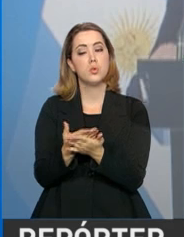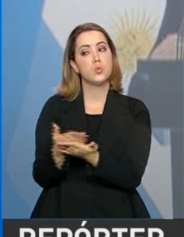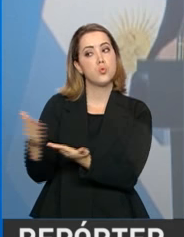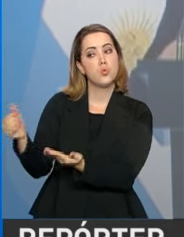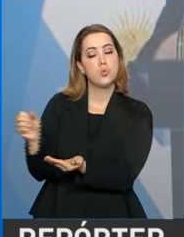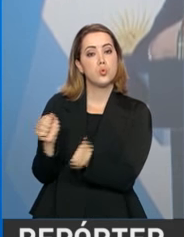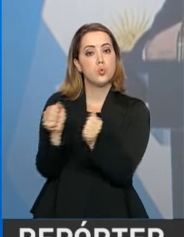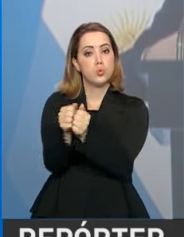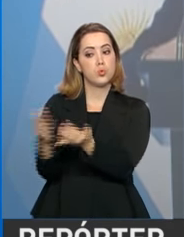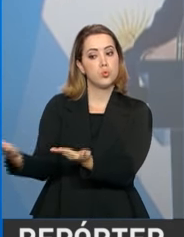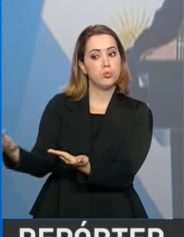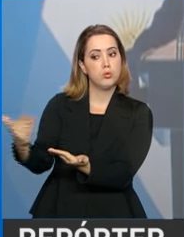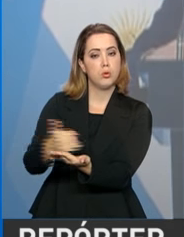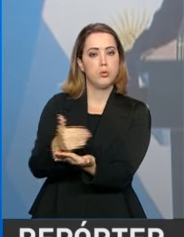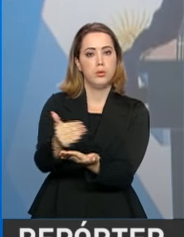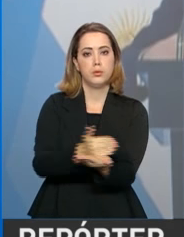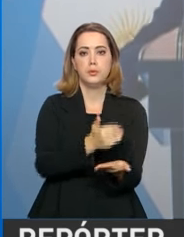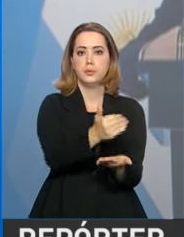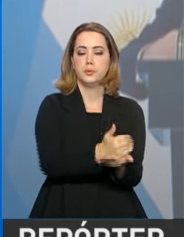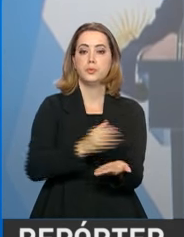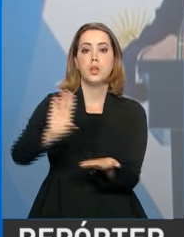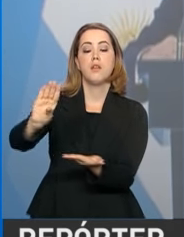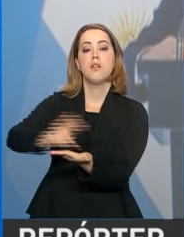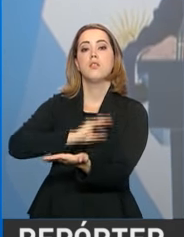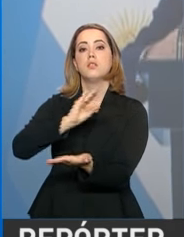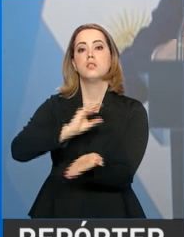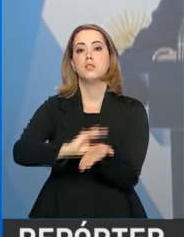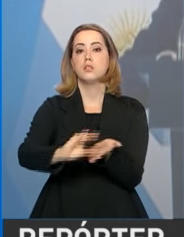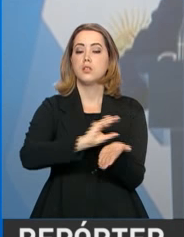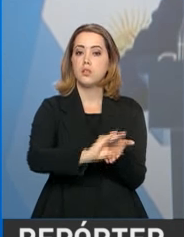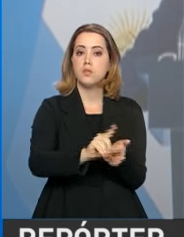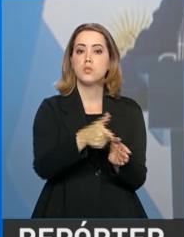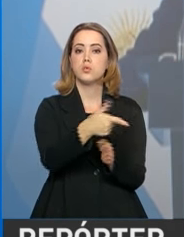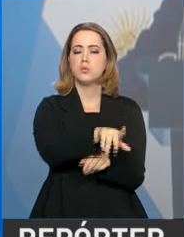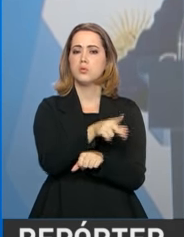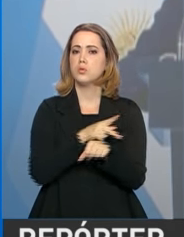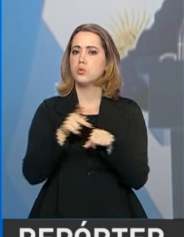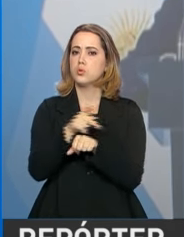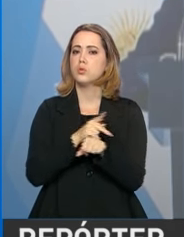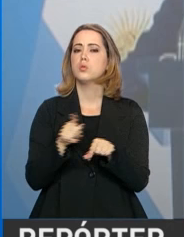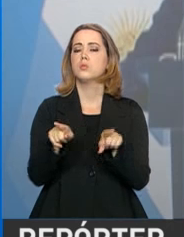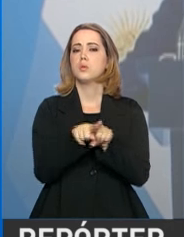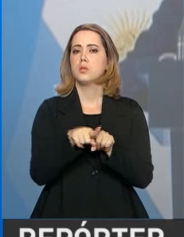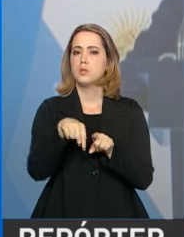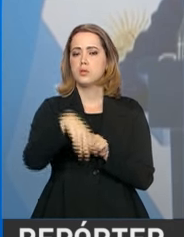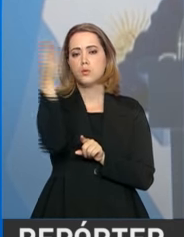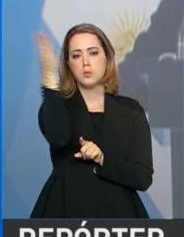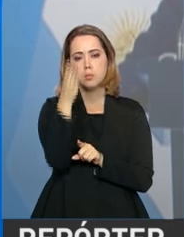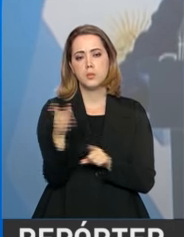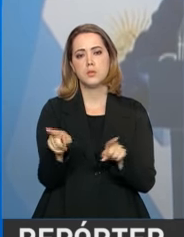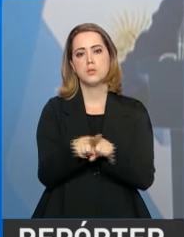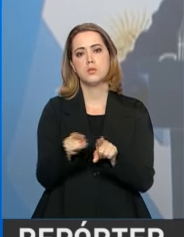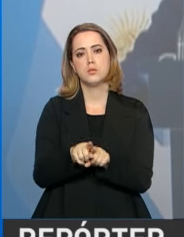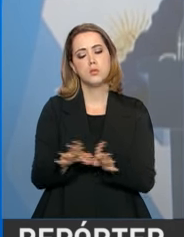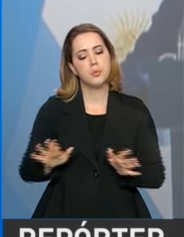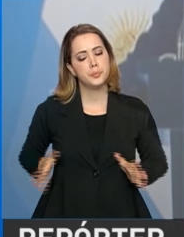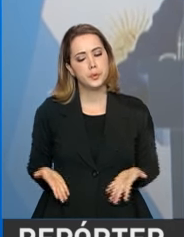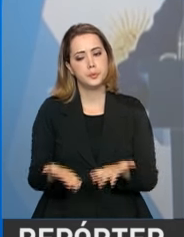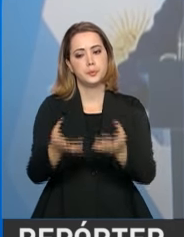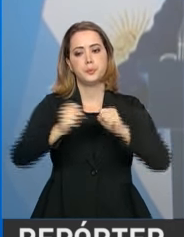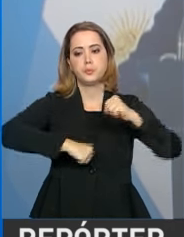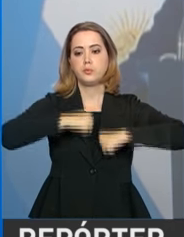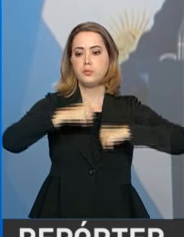investimentos, investimentos nacionais, investimentos estrangeiros, portanto, incentivo à indústria,